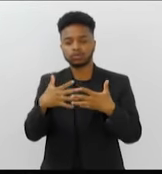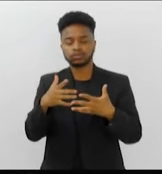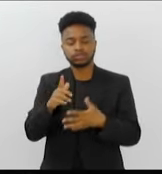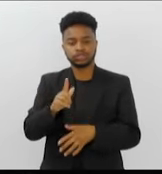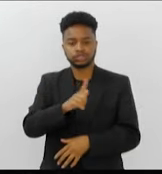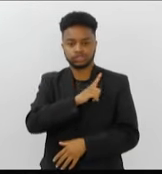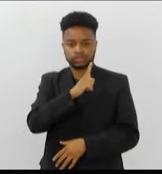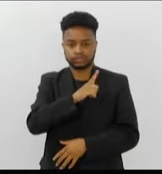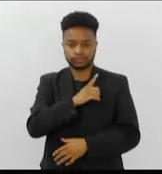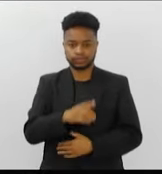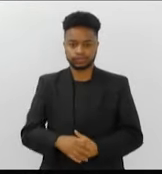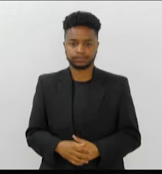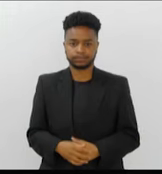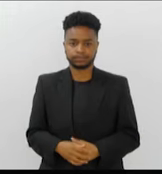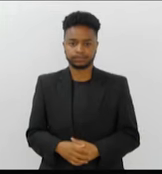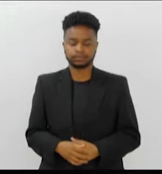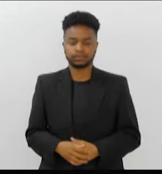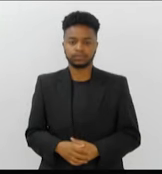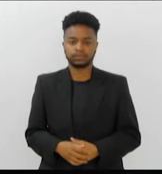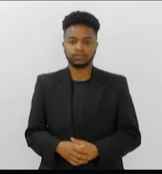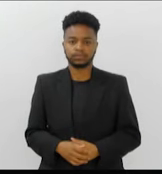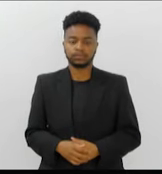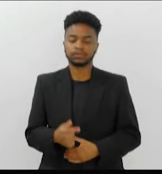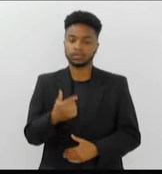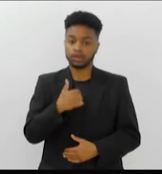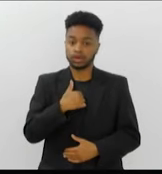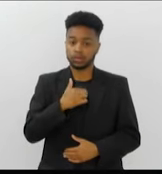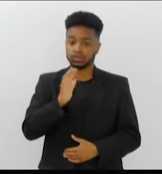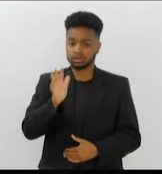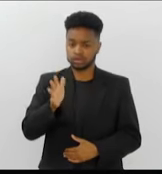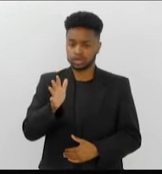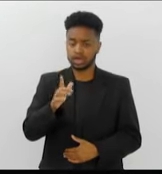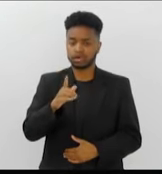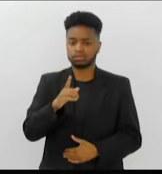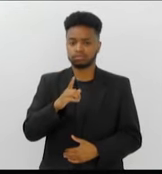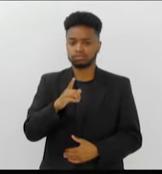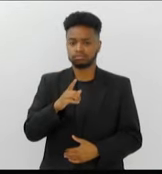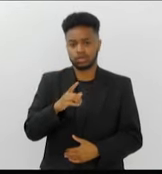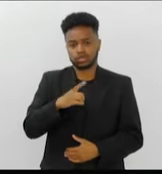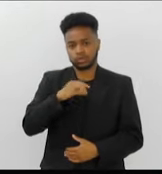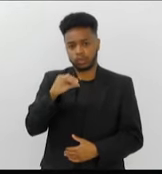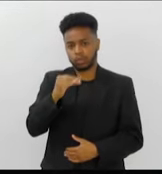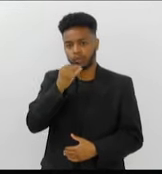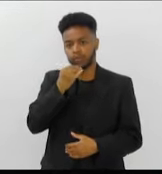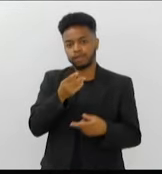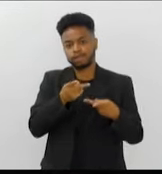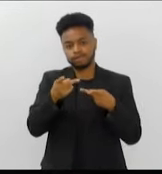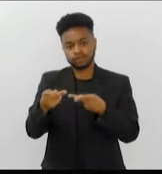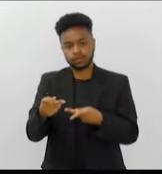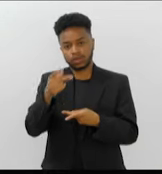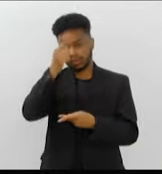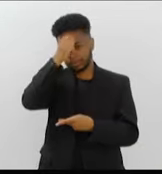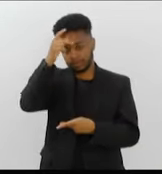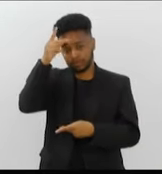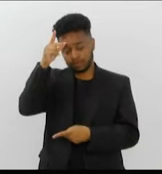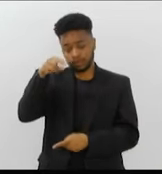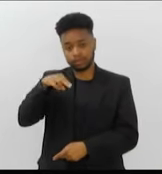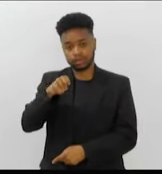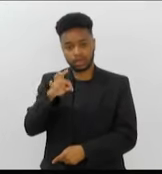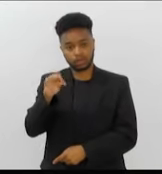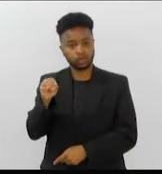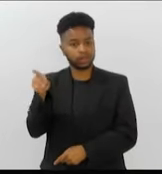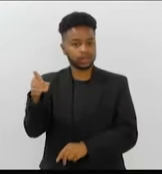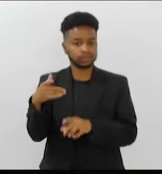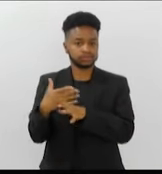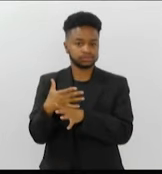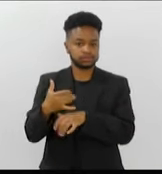gestão. Já tive a oportunidade, com Vossa Excelência, visitar o prefeito Neto em Volta Redonda. E lá